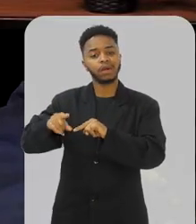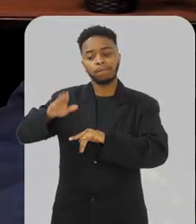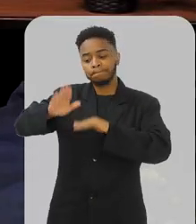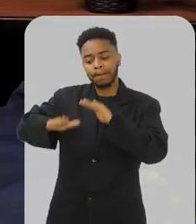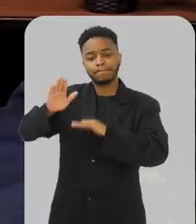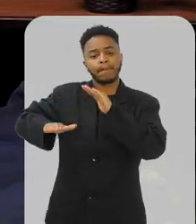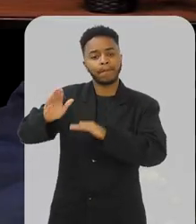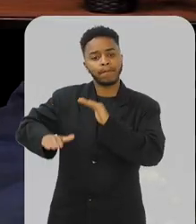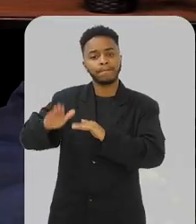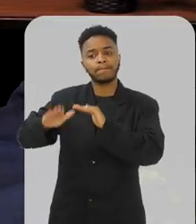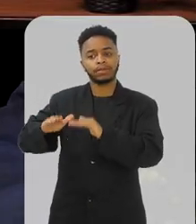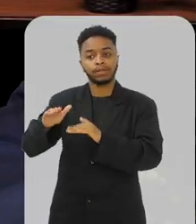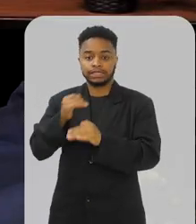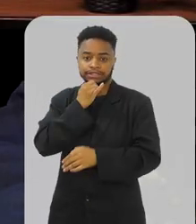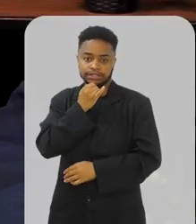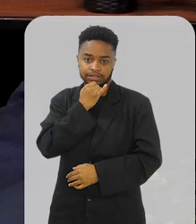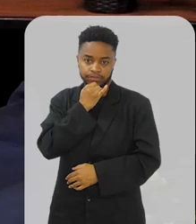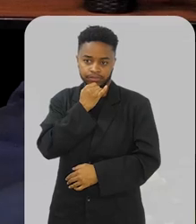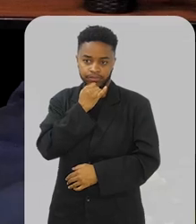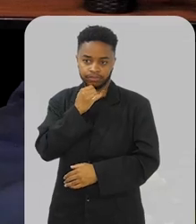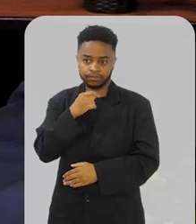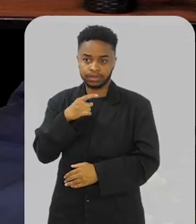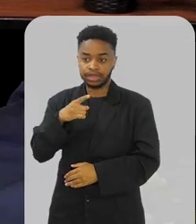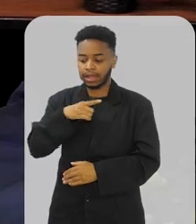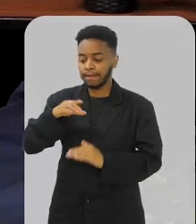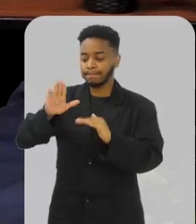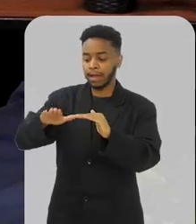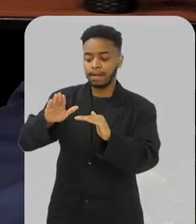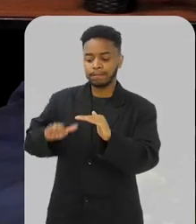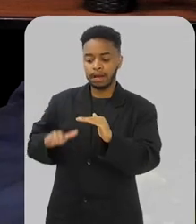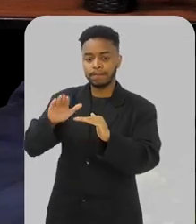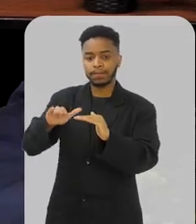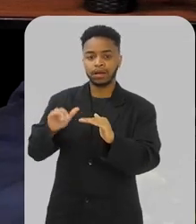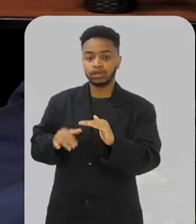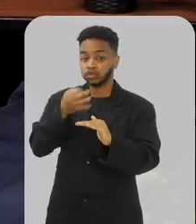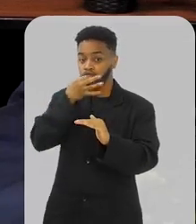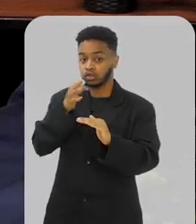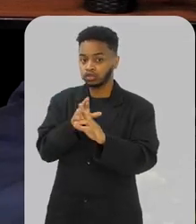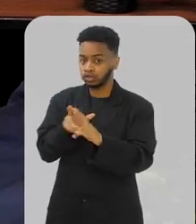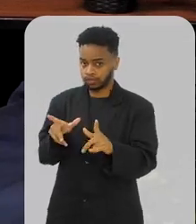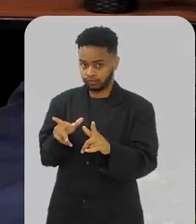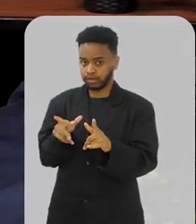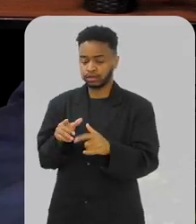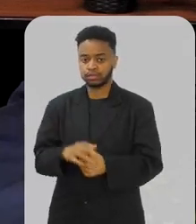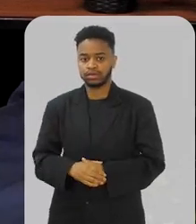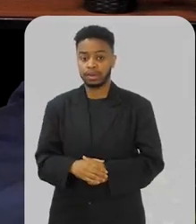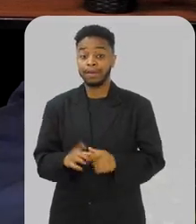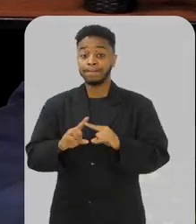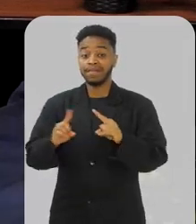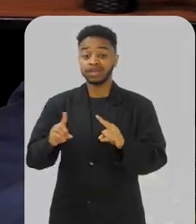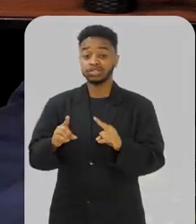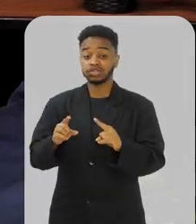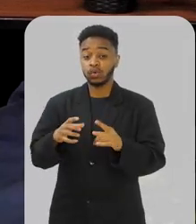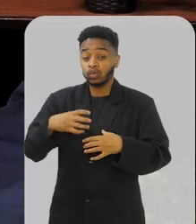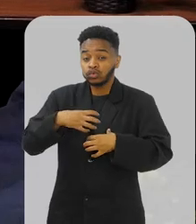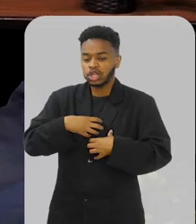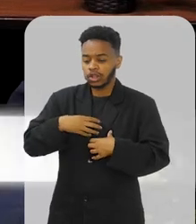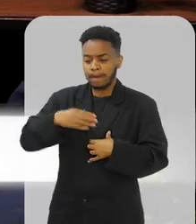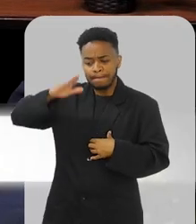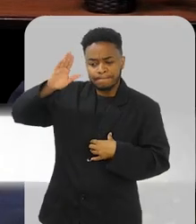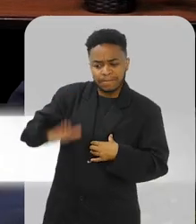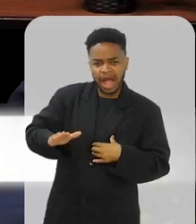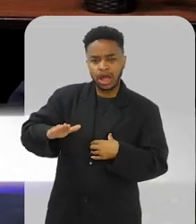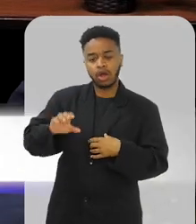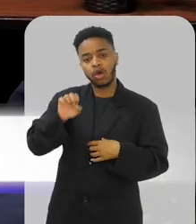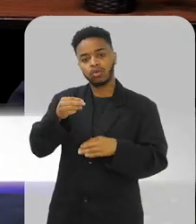percussão. Um exemplo. Pá, pum, pá, pum. Pela força emprenhada